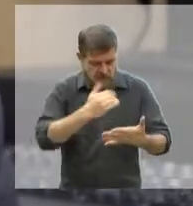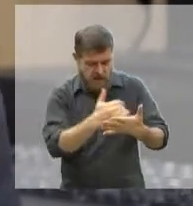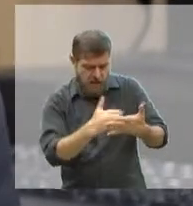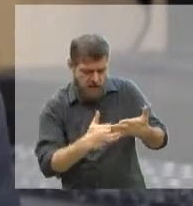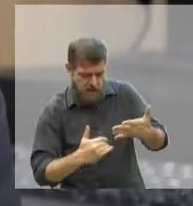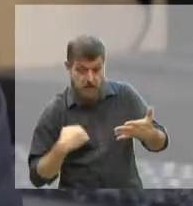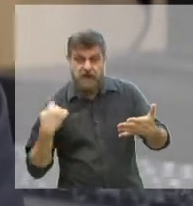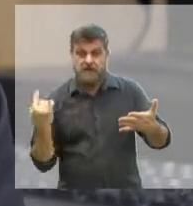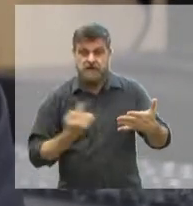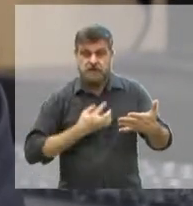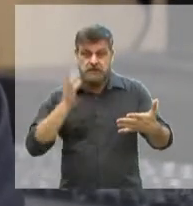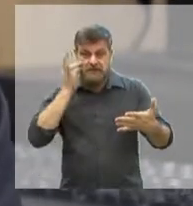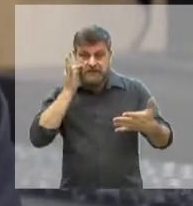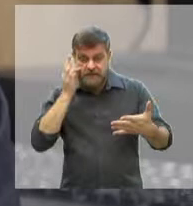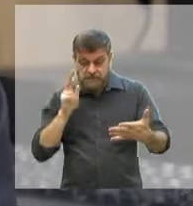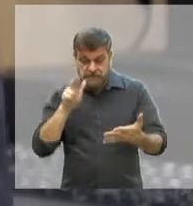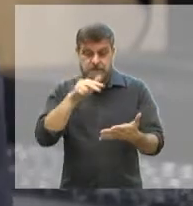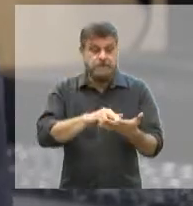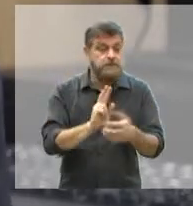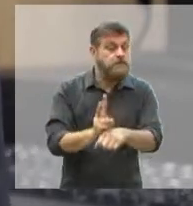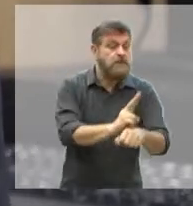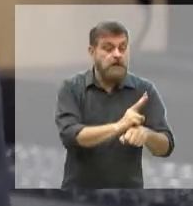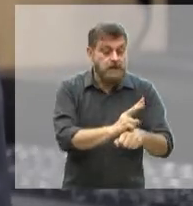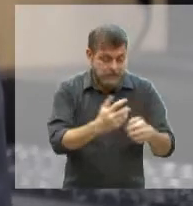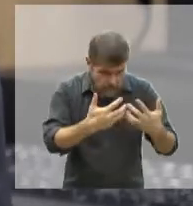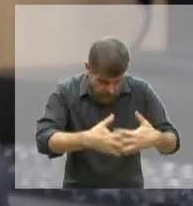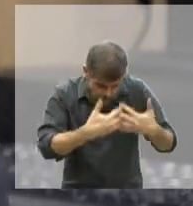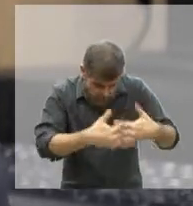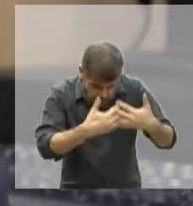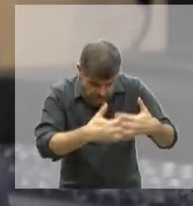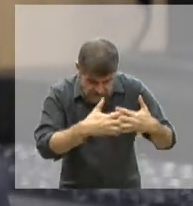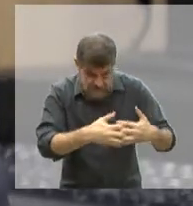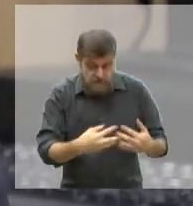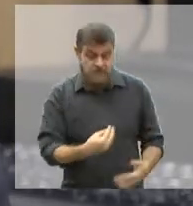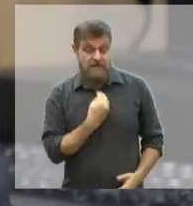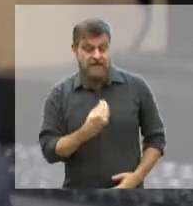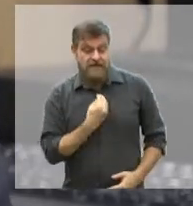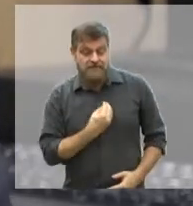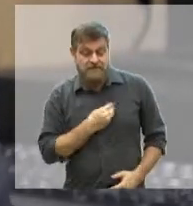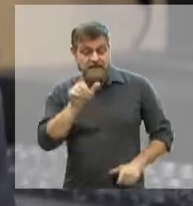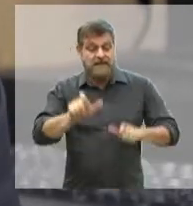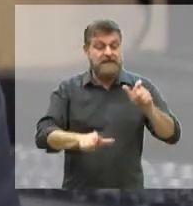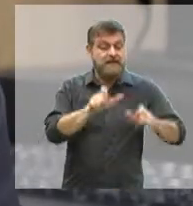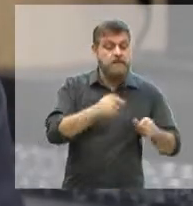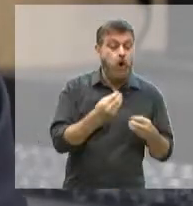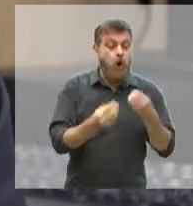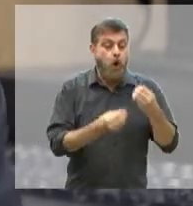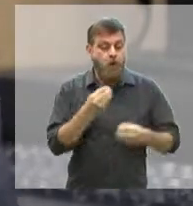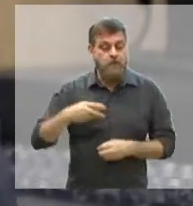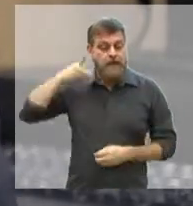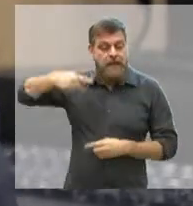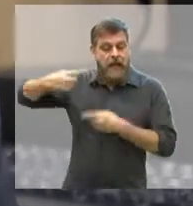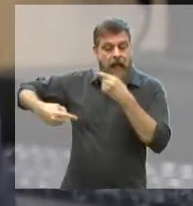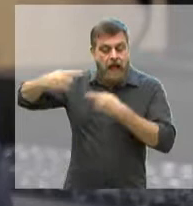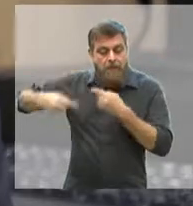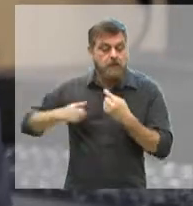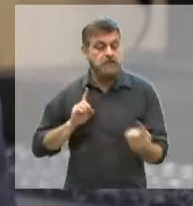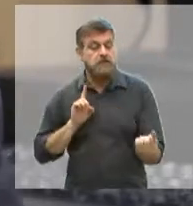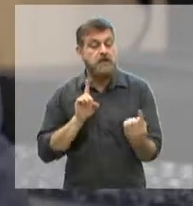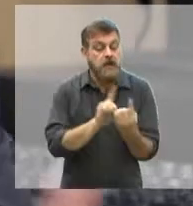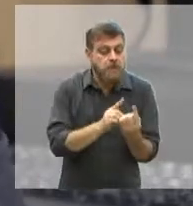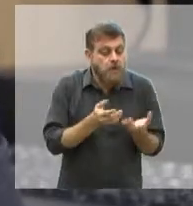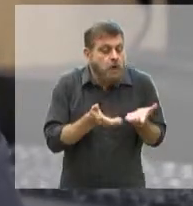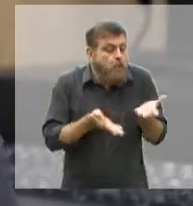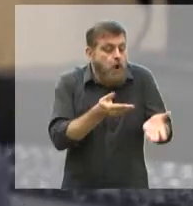também acompanhar e fiscalizar como é que as políticas estão se dando na vida real, no cotidiano. Né? Como é que as pessoas estão sendo